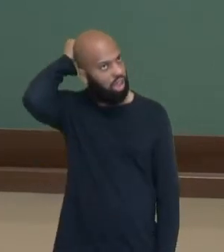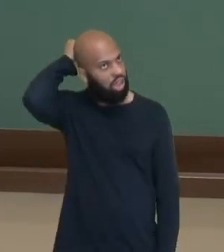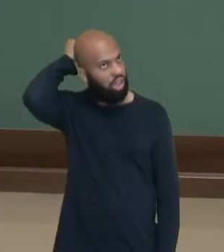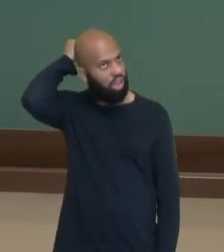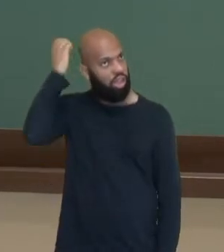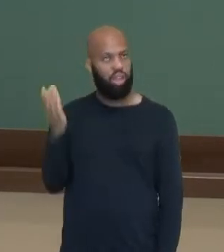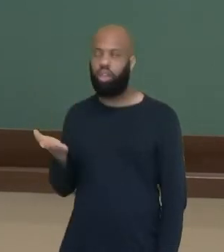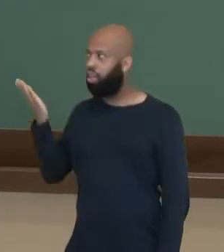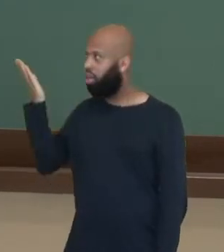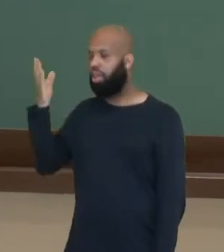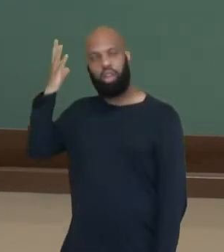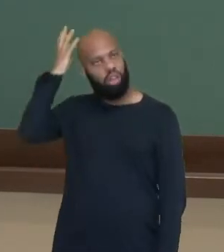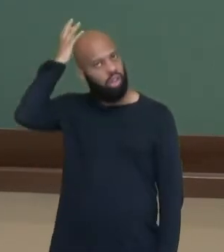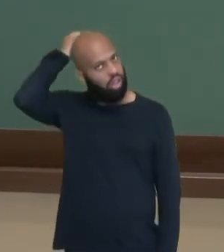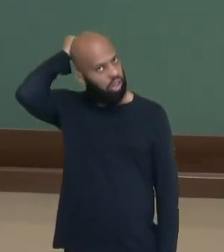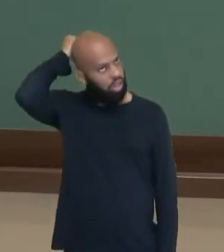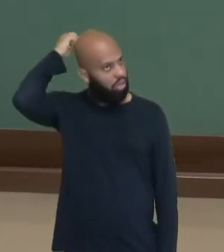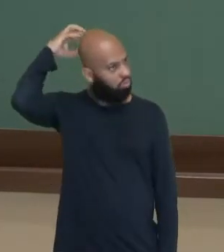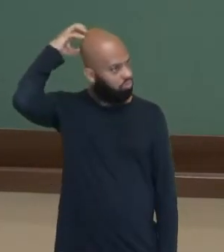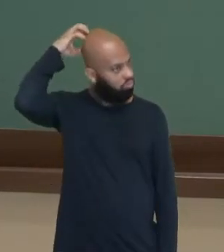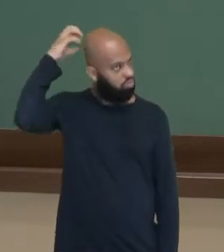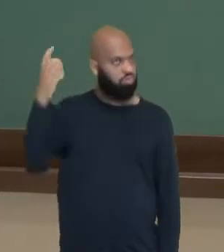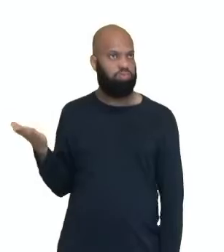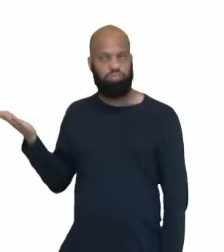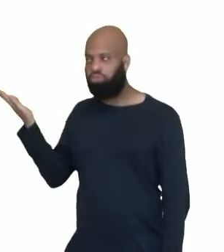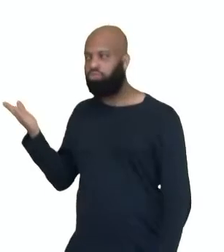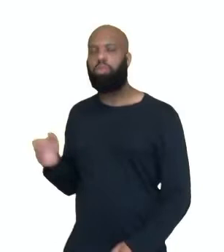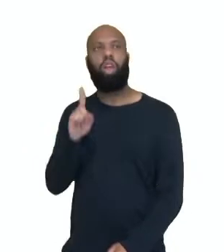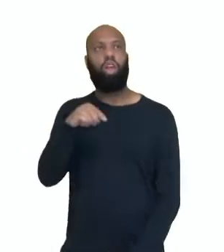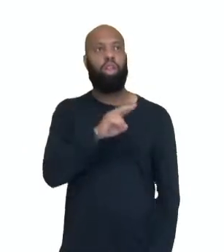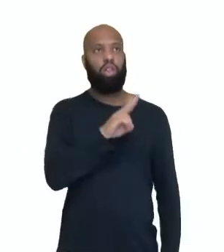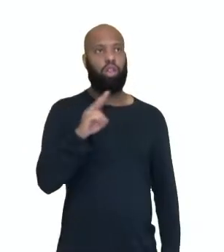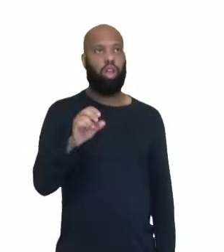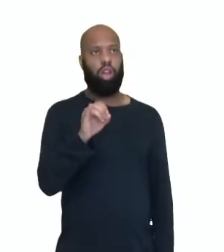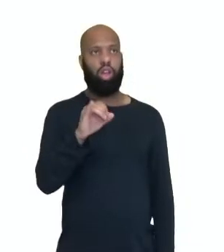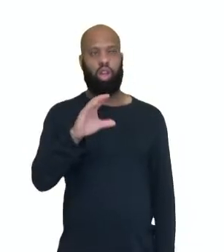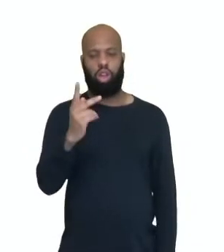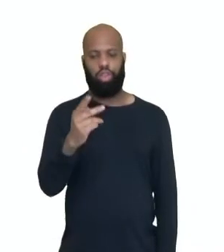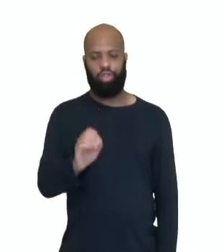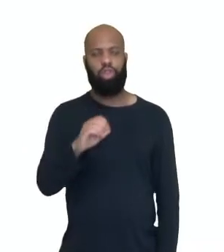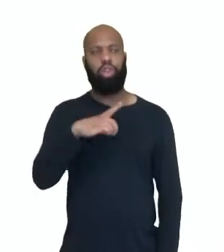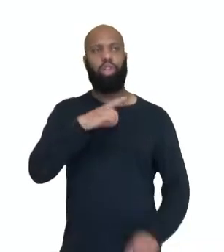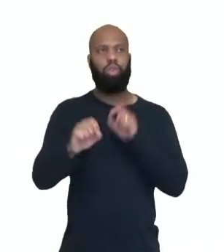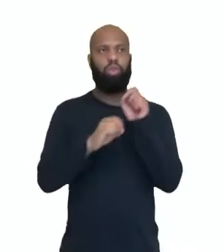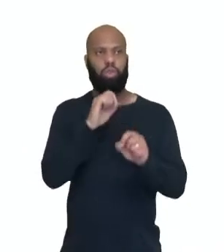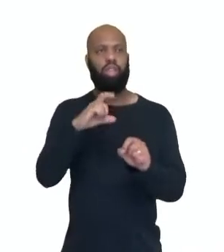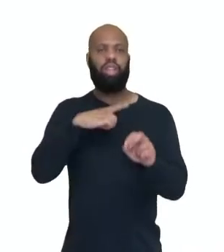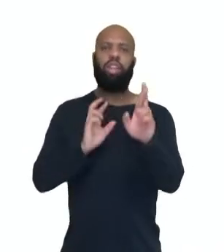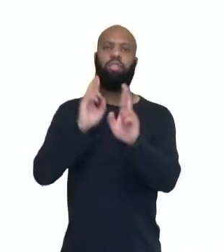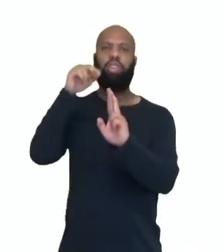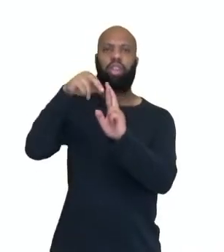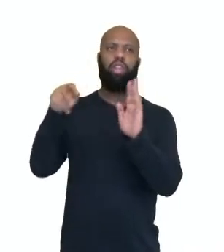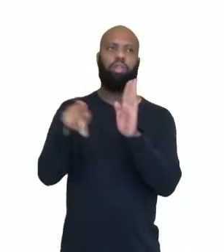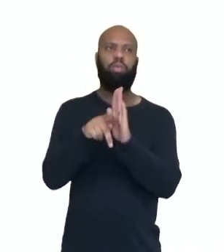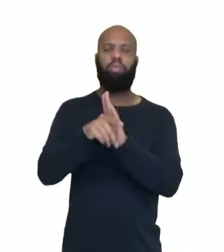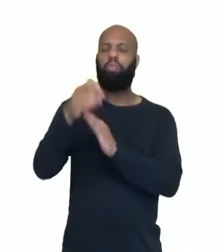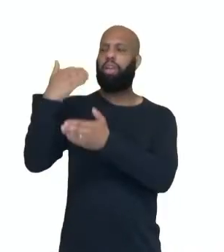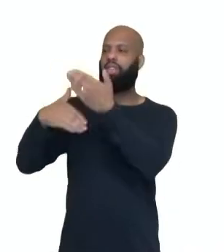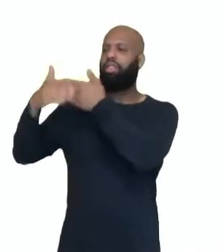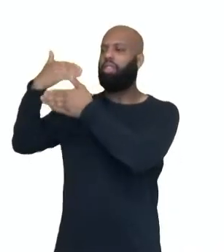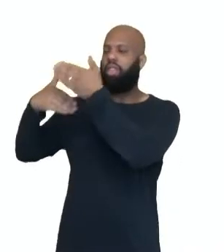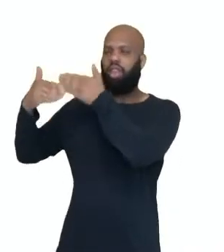esse penteado no estilo nó de folha, tá? E são aspectos que evocam os tempos antigos. O sumô ele